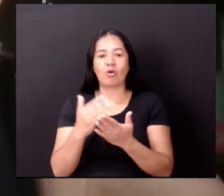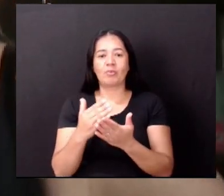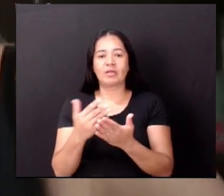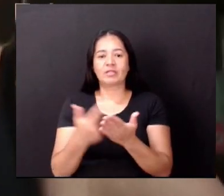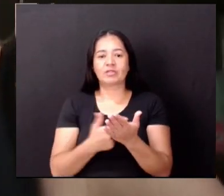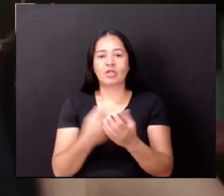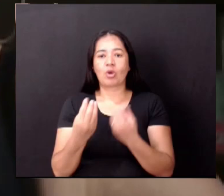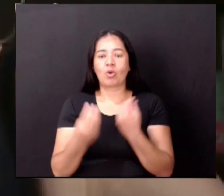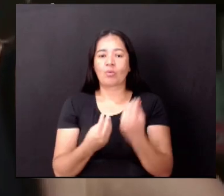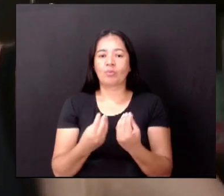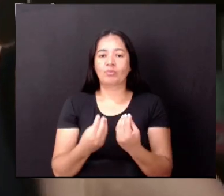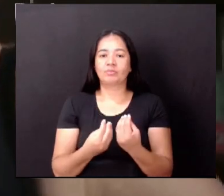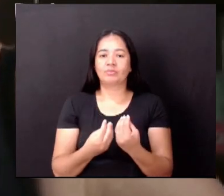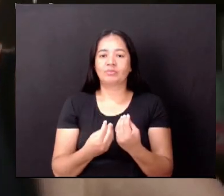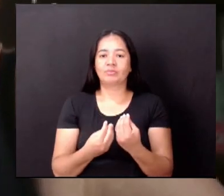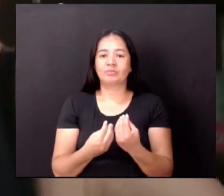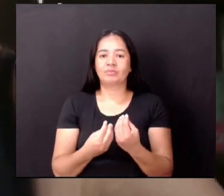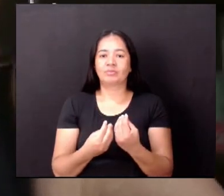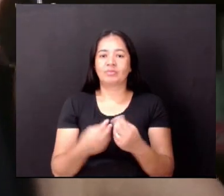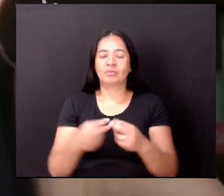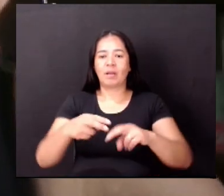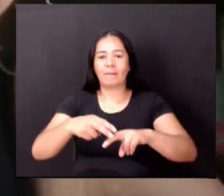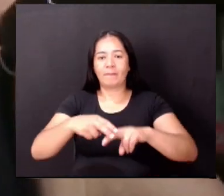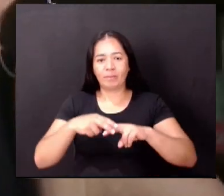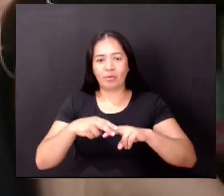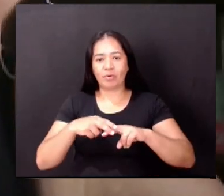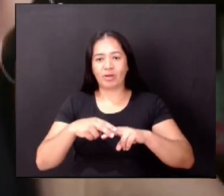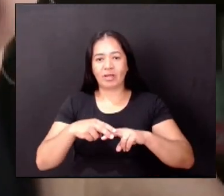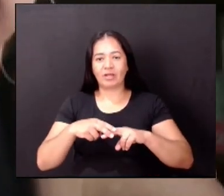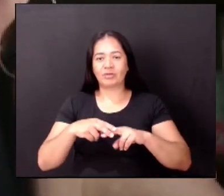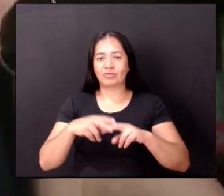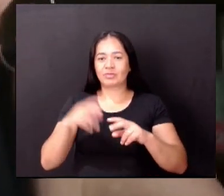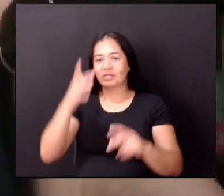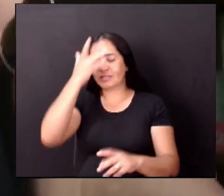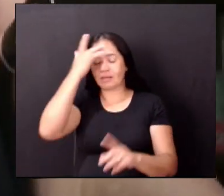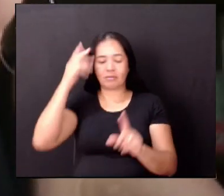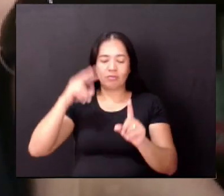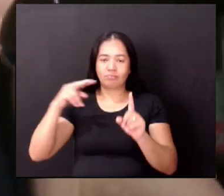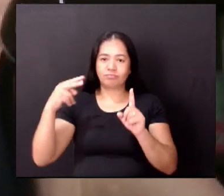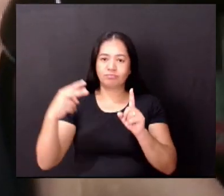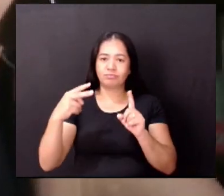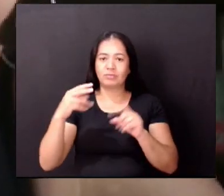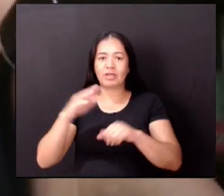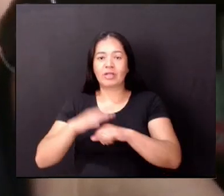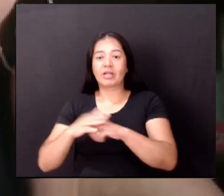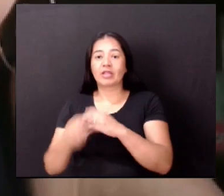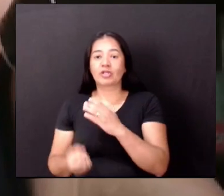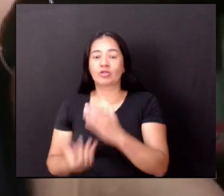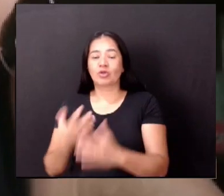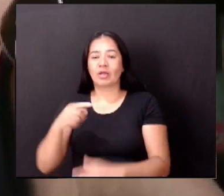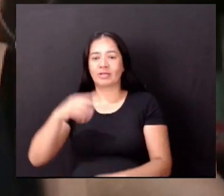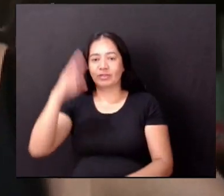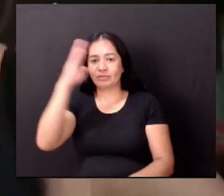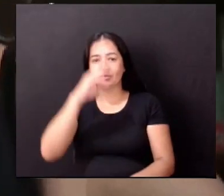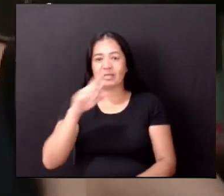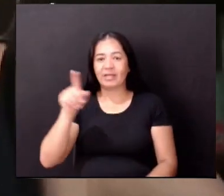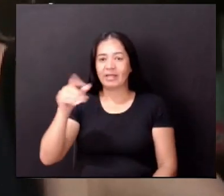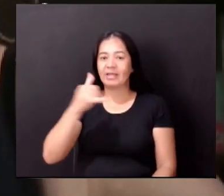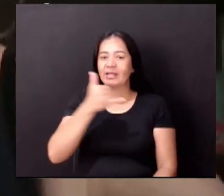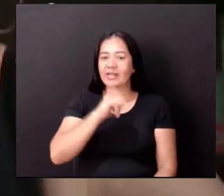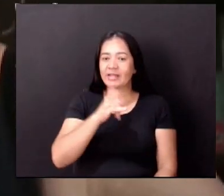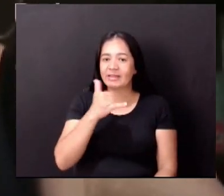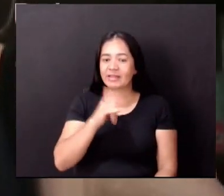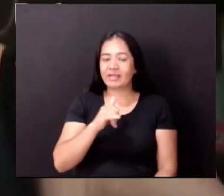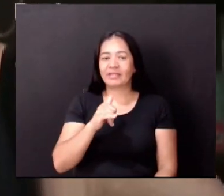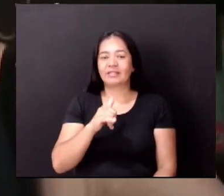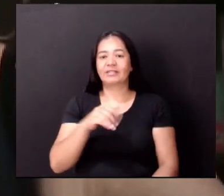Então, ele começa o livro, na verdade, a partir da vinda desse visionário que foi fundador do cartonifício ao Brasil.